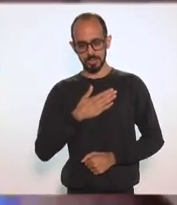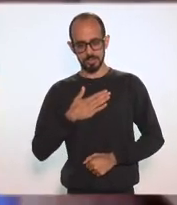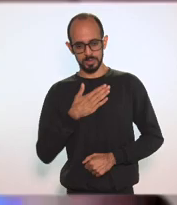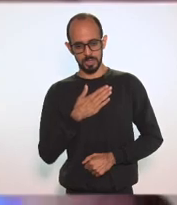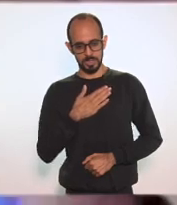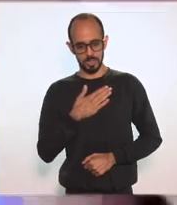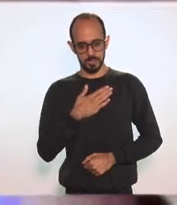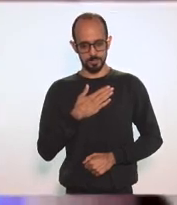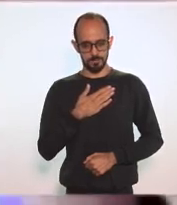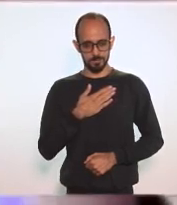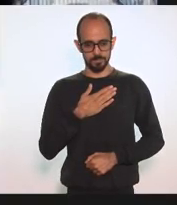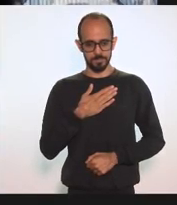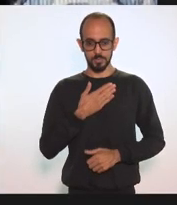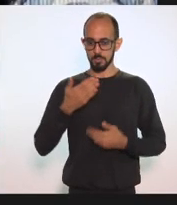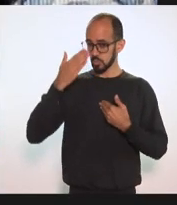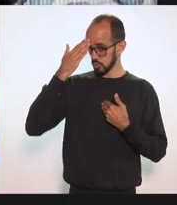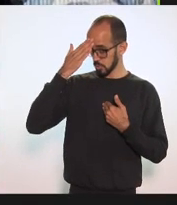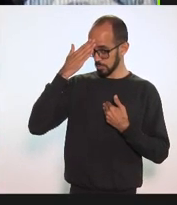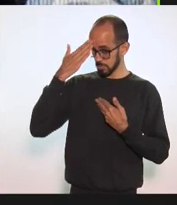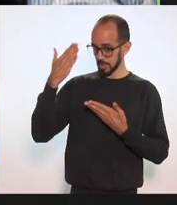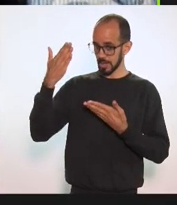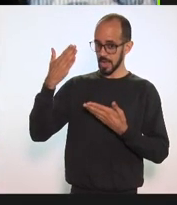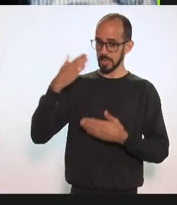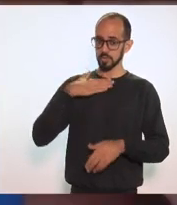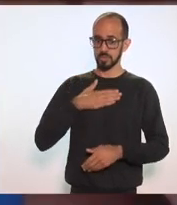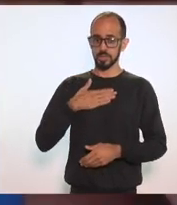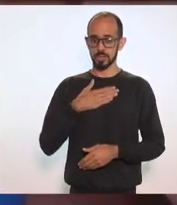compor. Então. Muito obrigada, querida. Muito bom